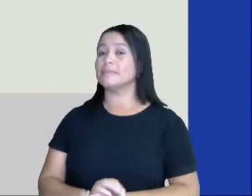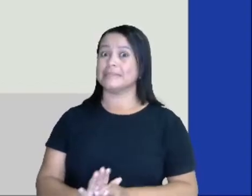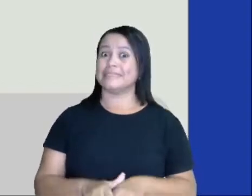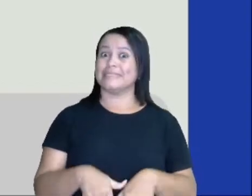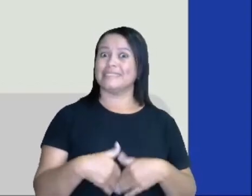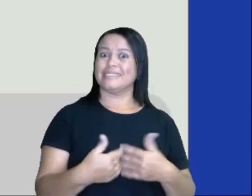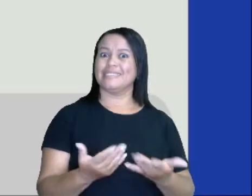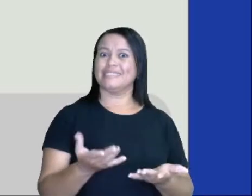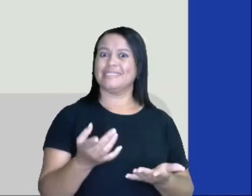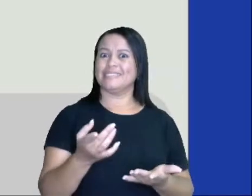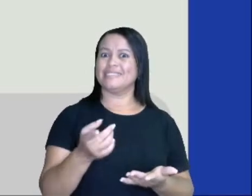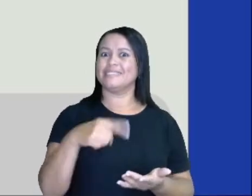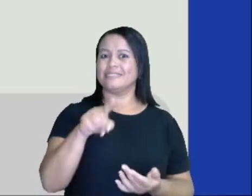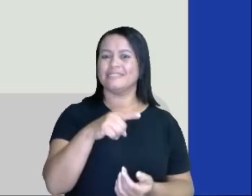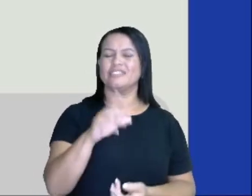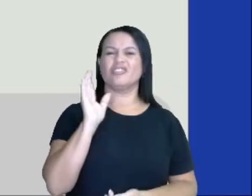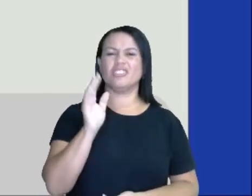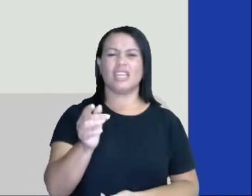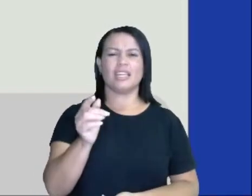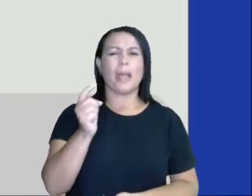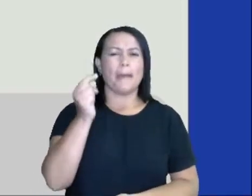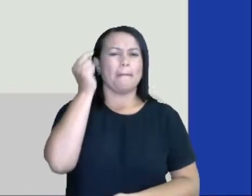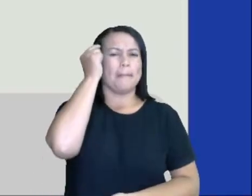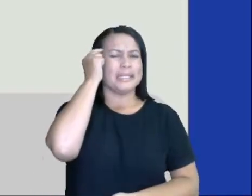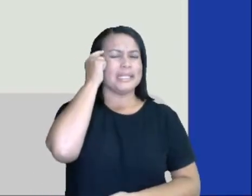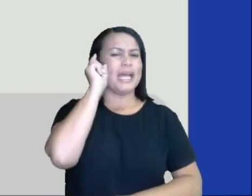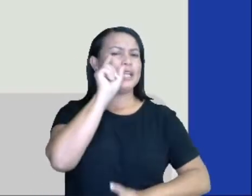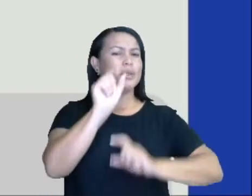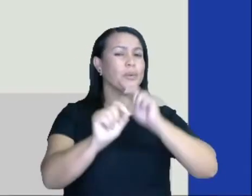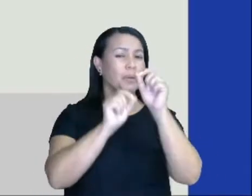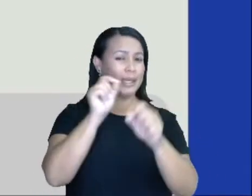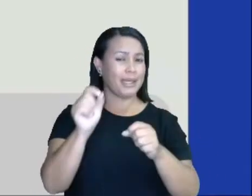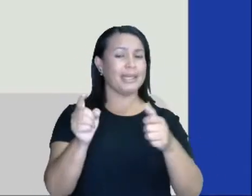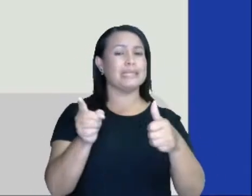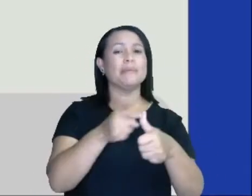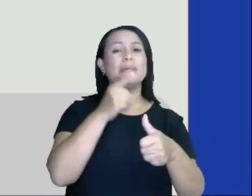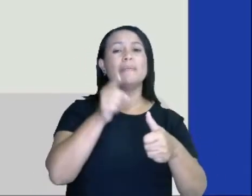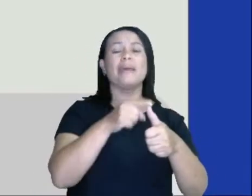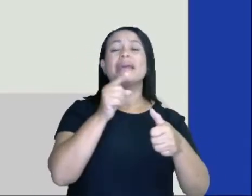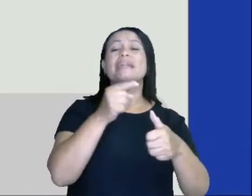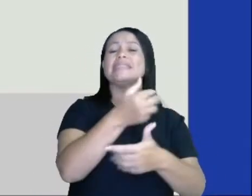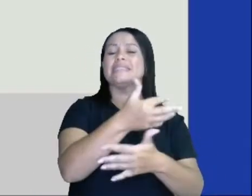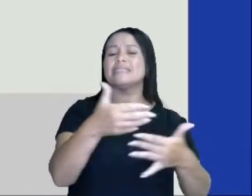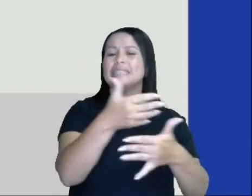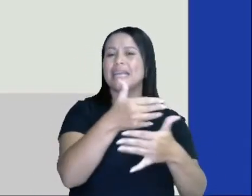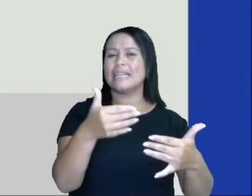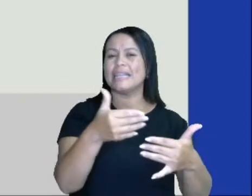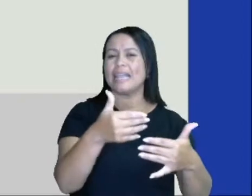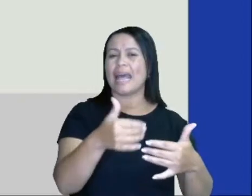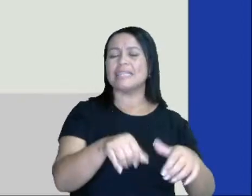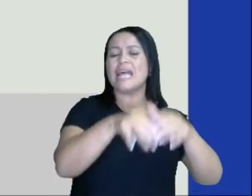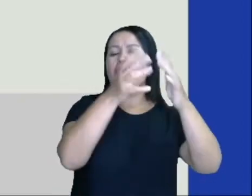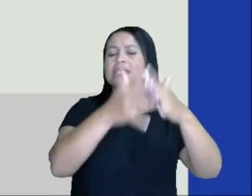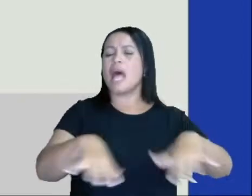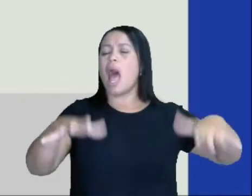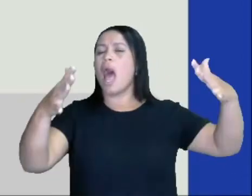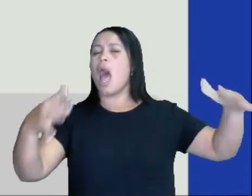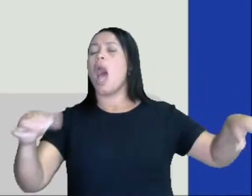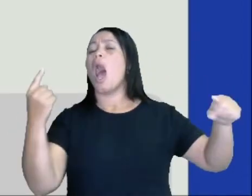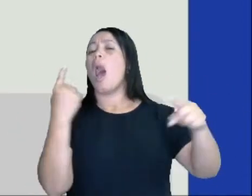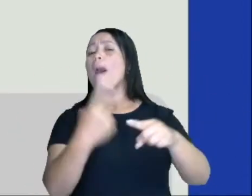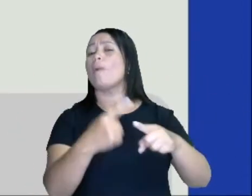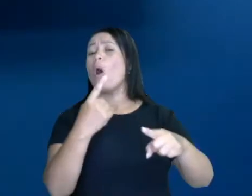Bem, espero que você tenha deduzido que as primeiras cidades foram justamente aqui no litoral. Por quê? Porque o litoral